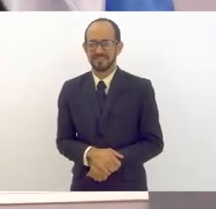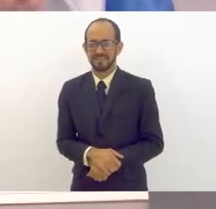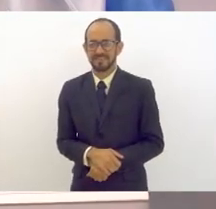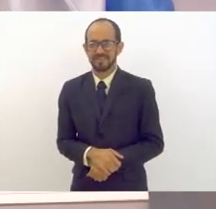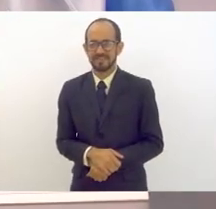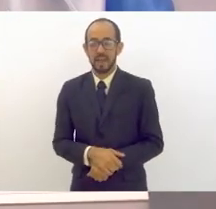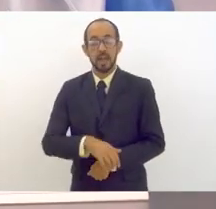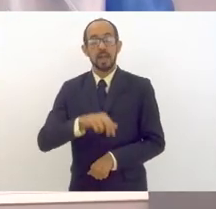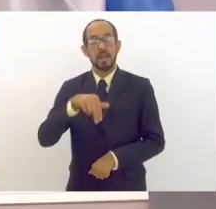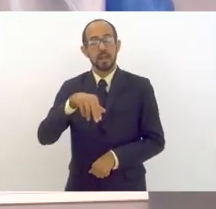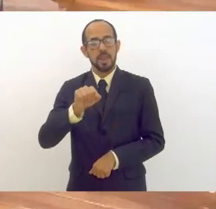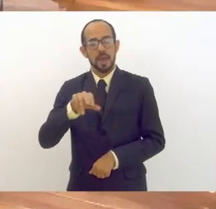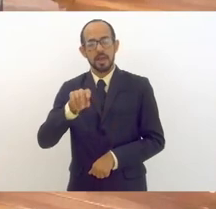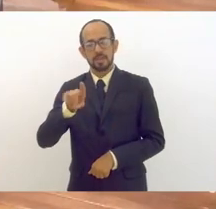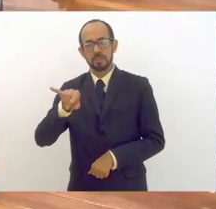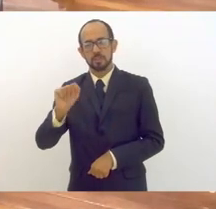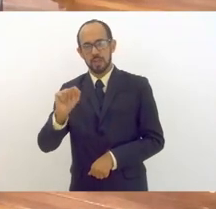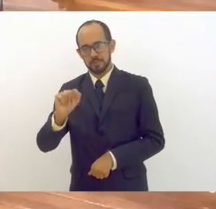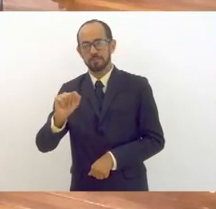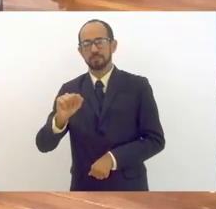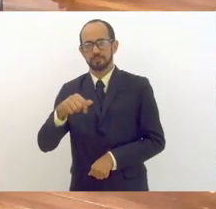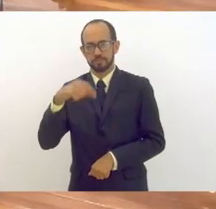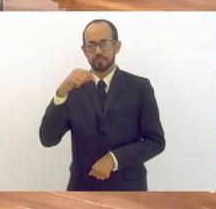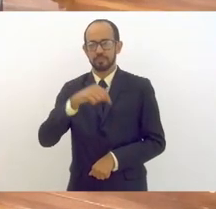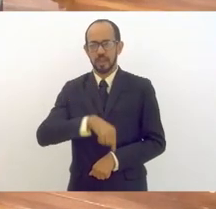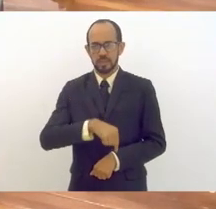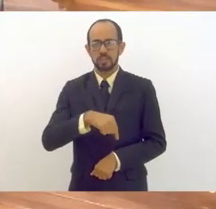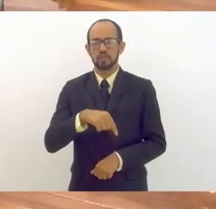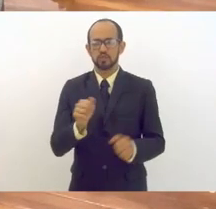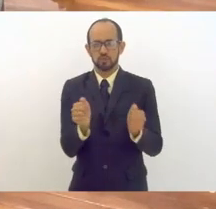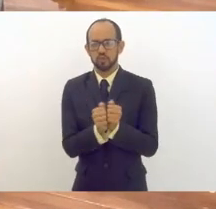Da Nádia Moreira, também, né, aqui junto conosco.